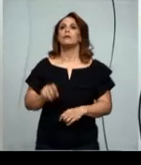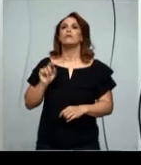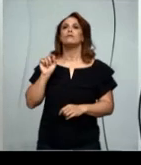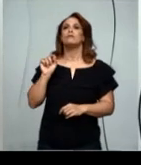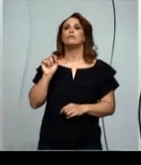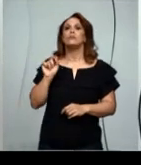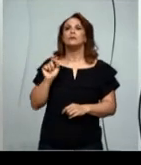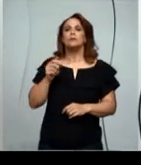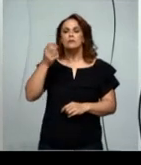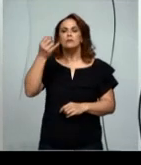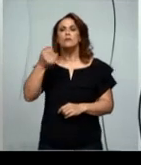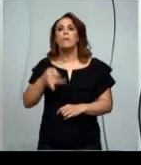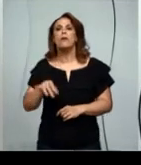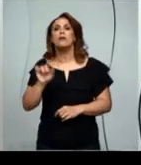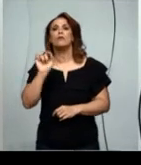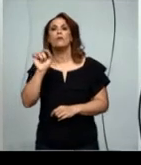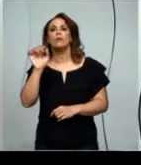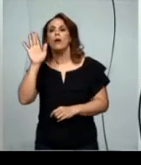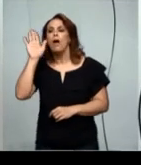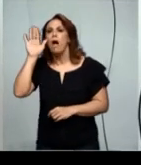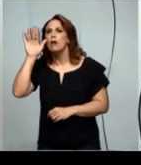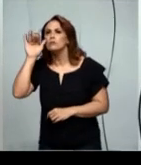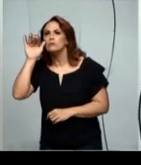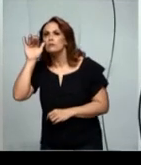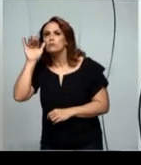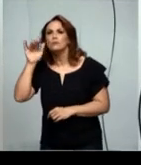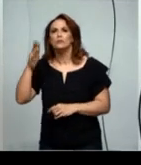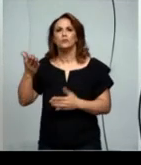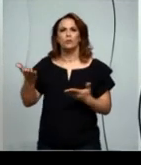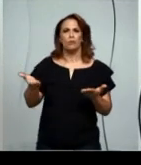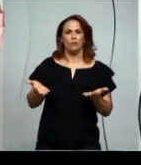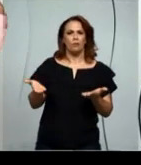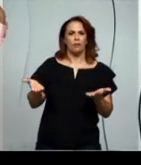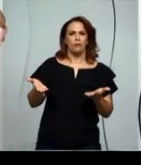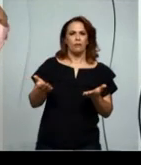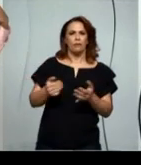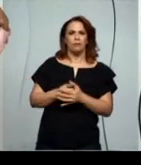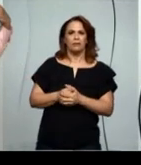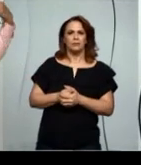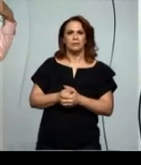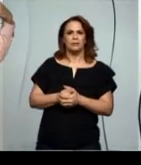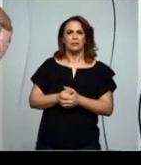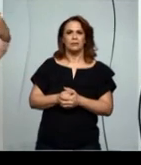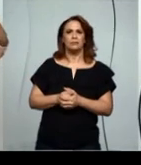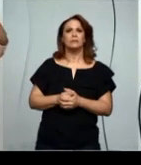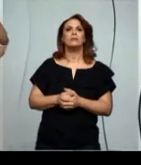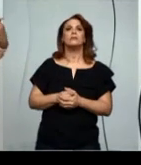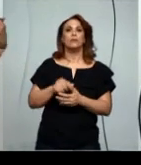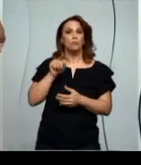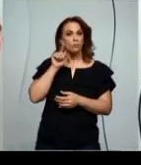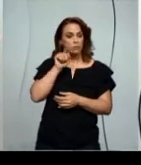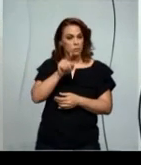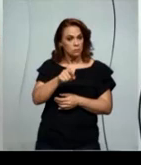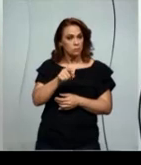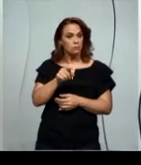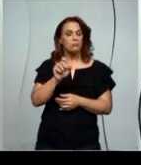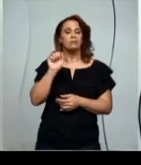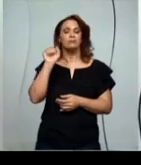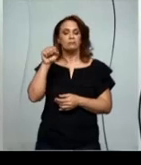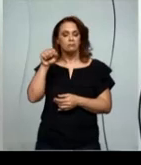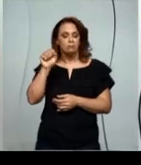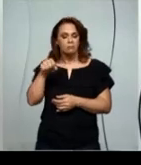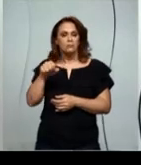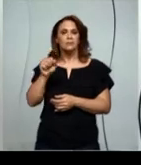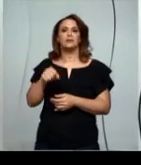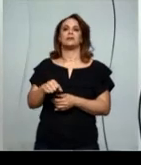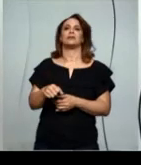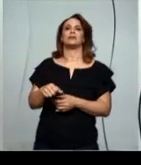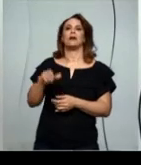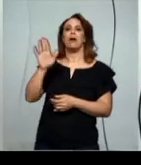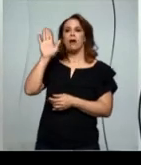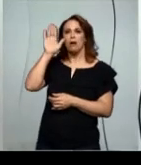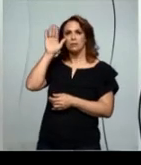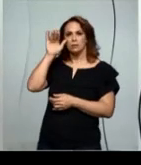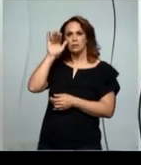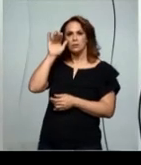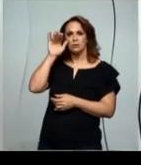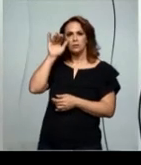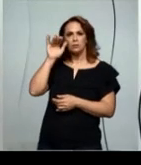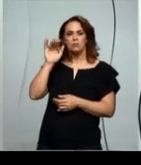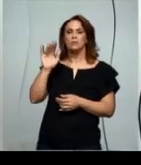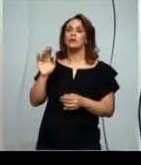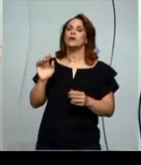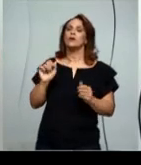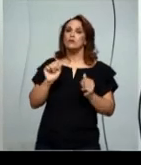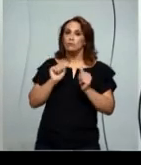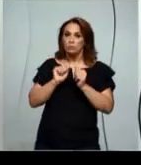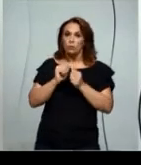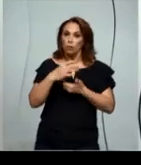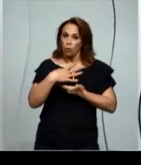blá, blá, blá. Eu não assisti. Complete. But I watched. Mas eu assisti. Vá, fale. Pode falar junto comigo, tá